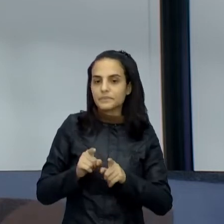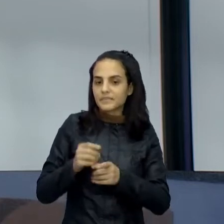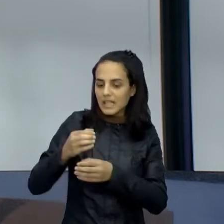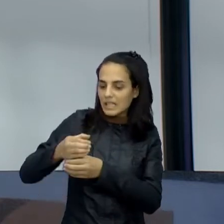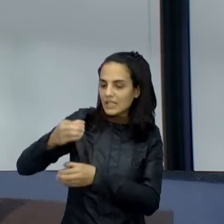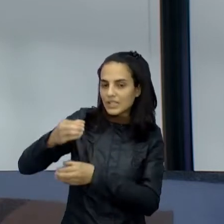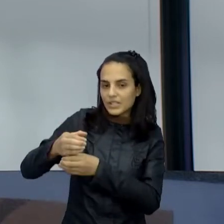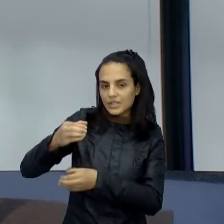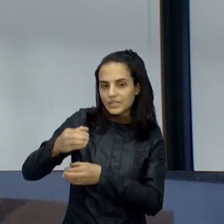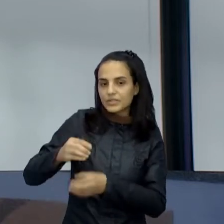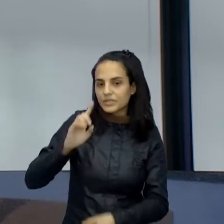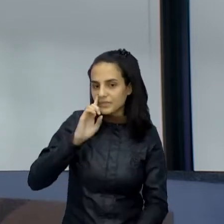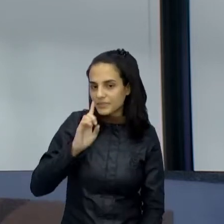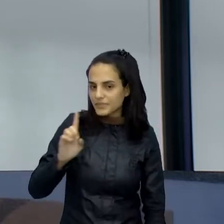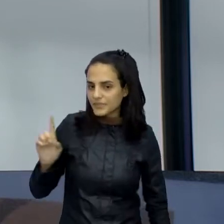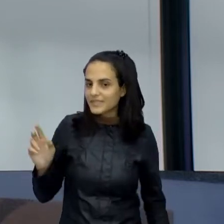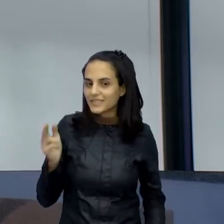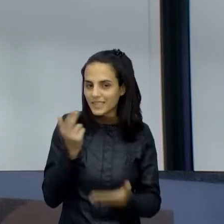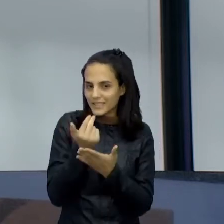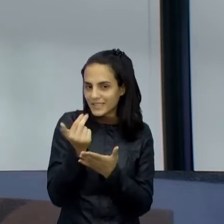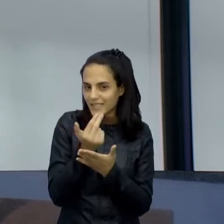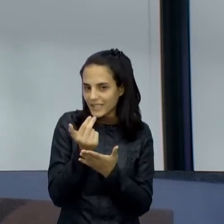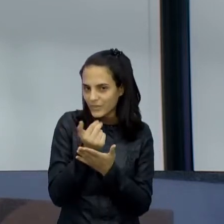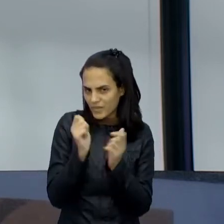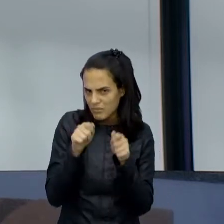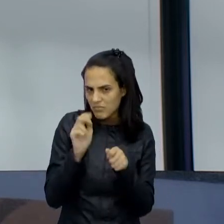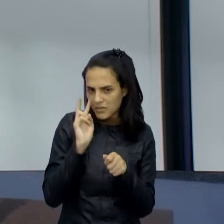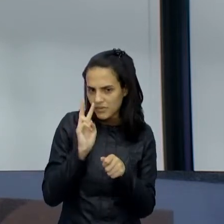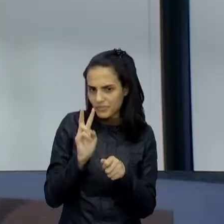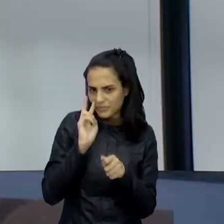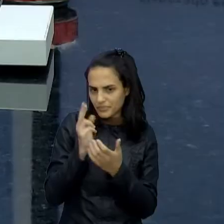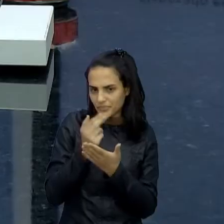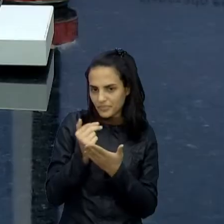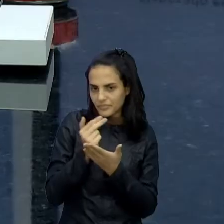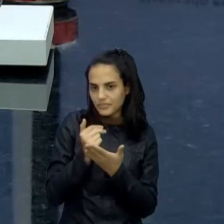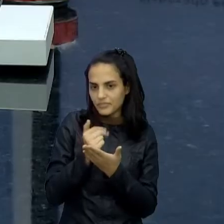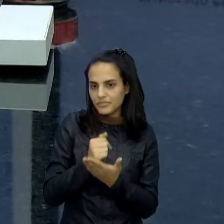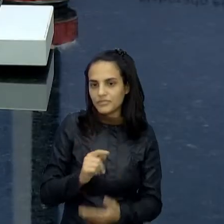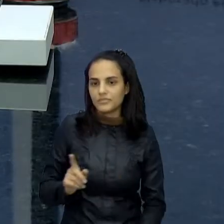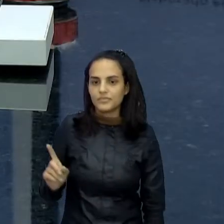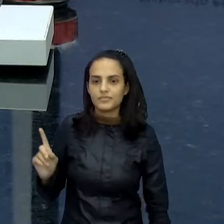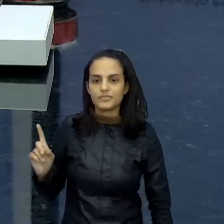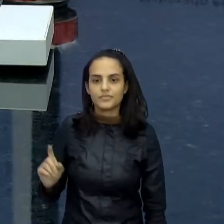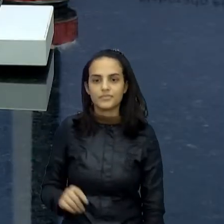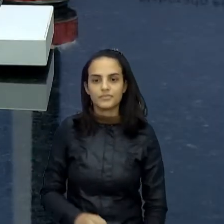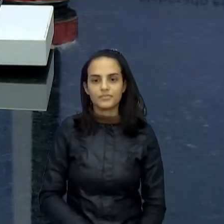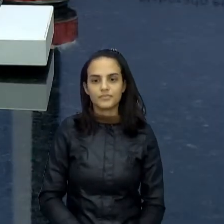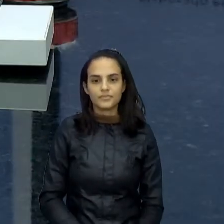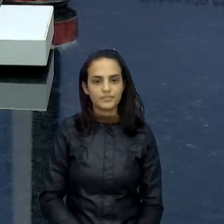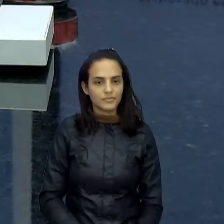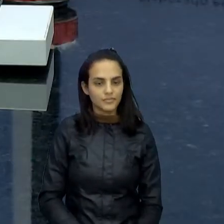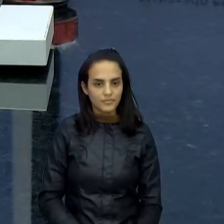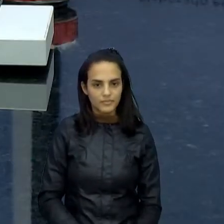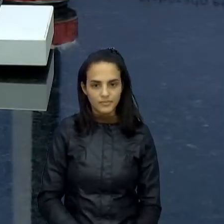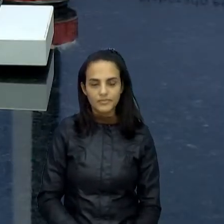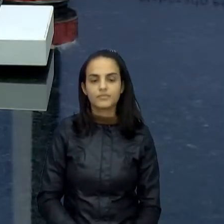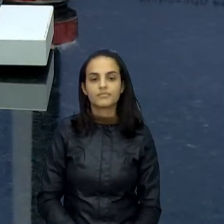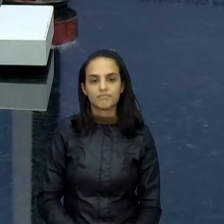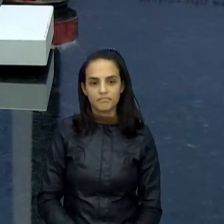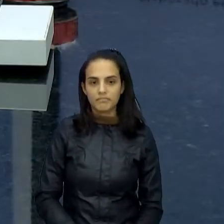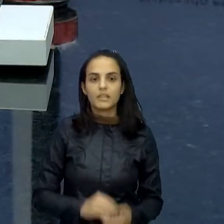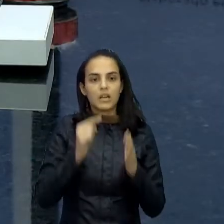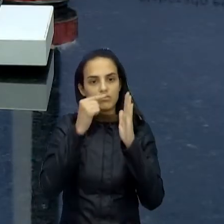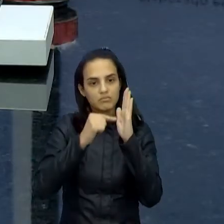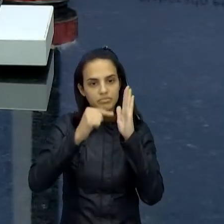gente consegue mostrar, fiz um desenho, será que dá para ver esse desenho aqui? Vamos ver se ele consegue pegar. Eu peguei a própria latinha, risquei essa